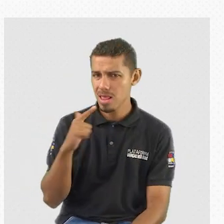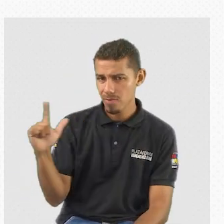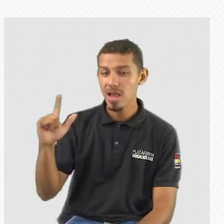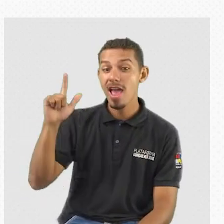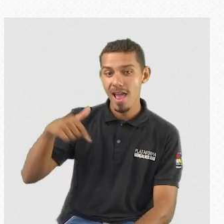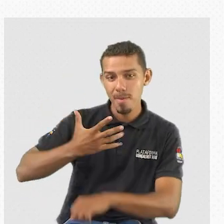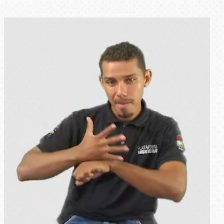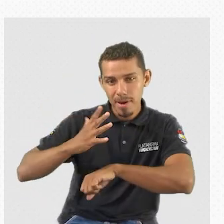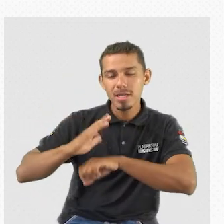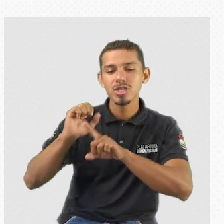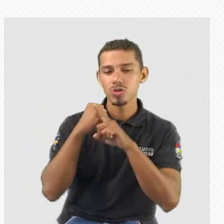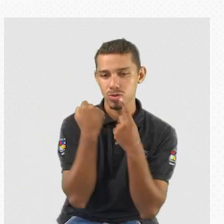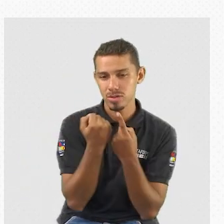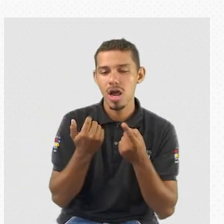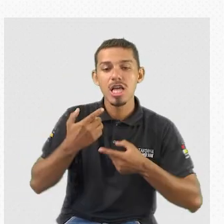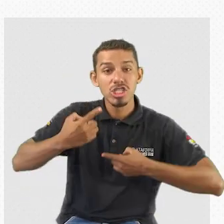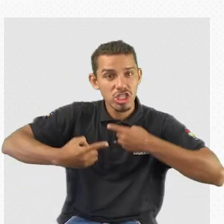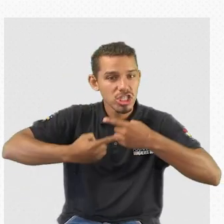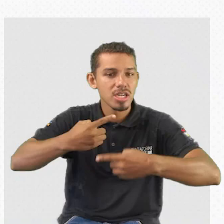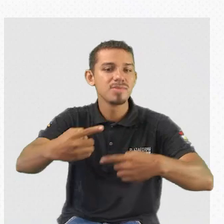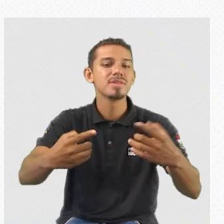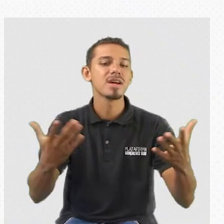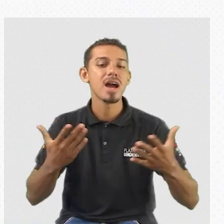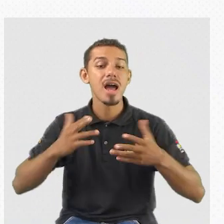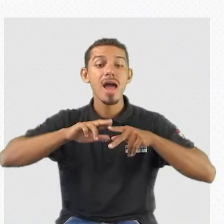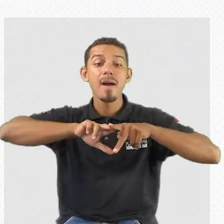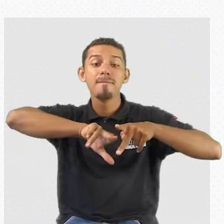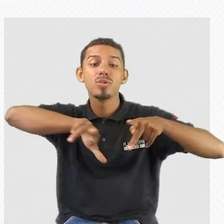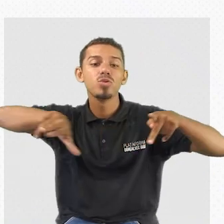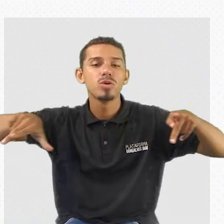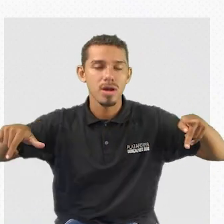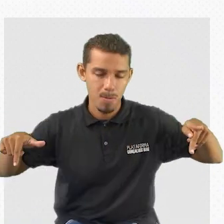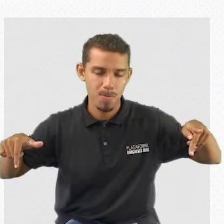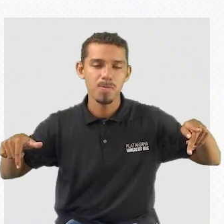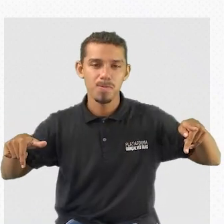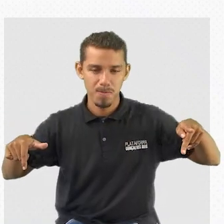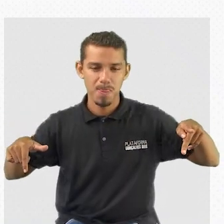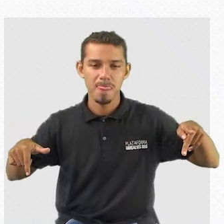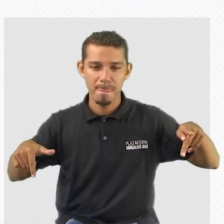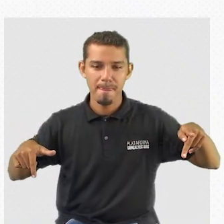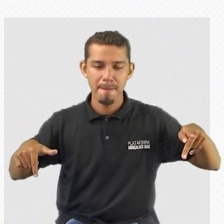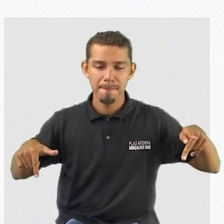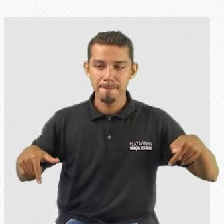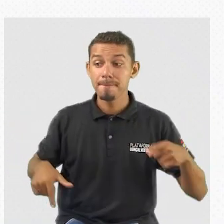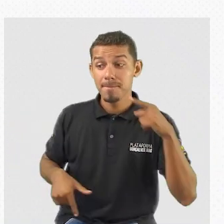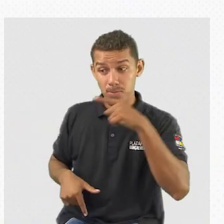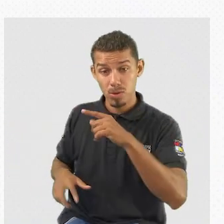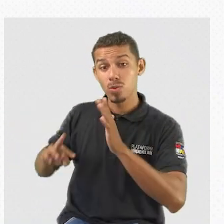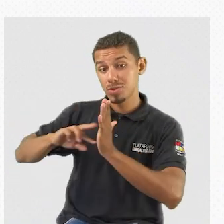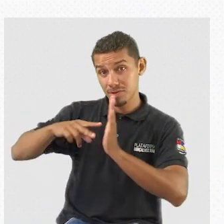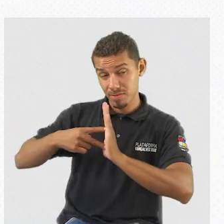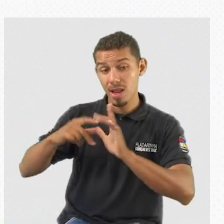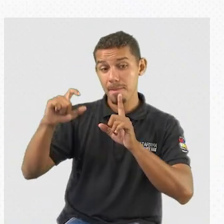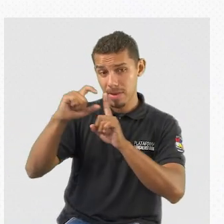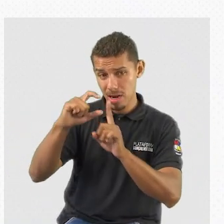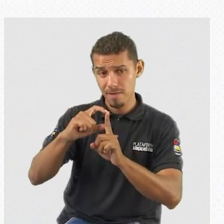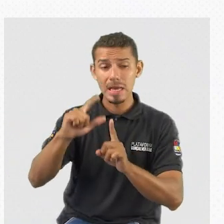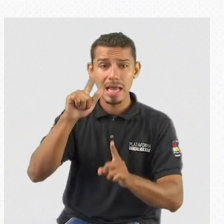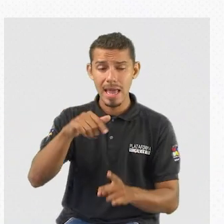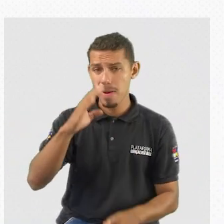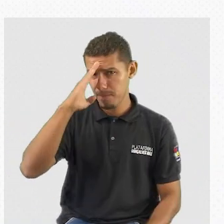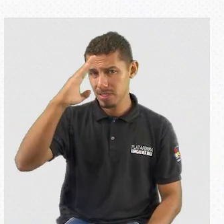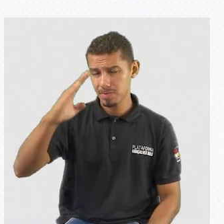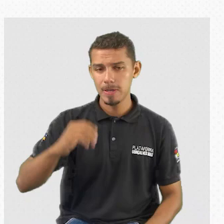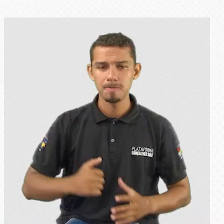uma prática social, ela é dinâmica, ela é plural, né? E aí, o significado da palavra aqui, esse é o